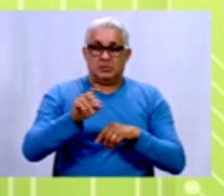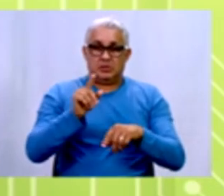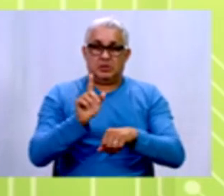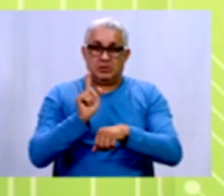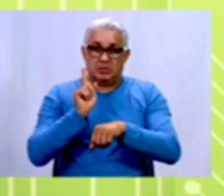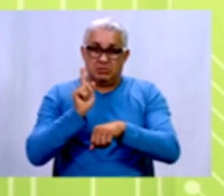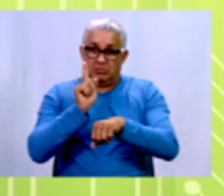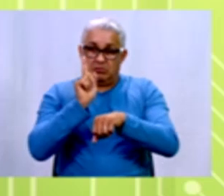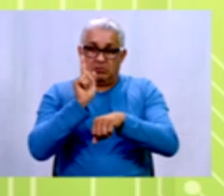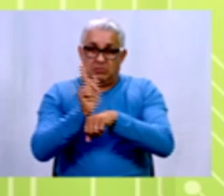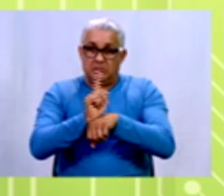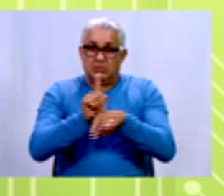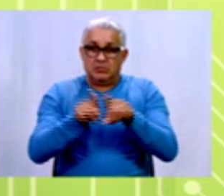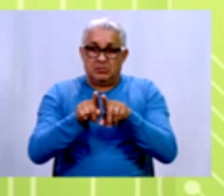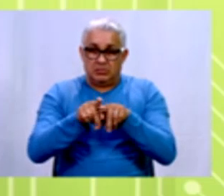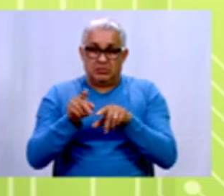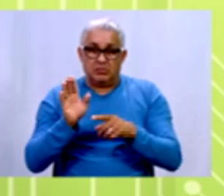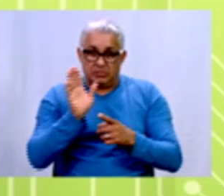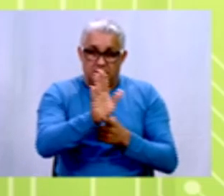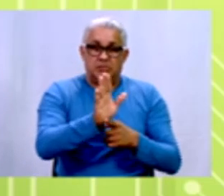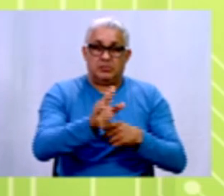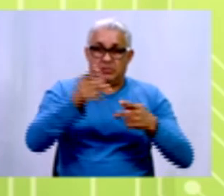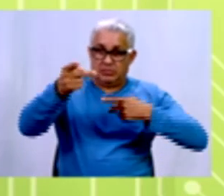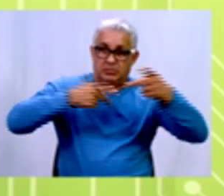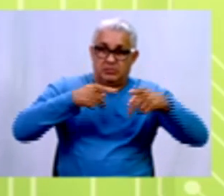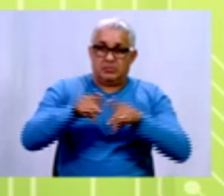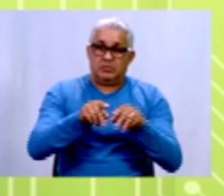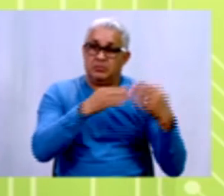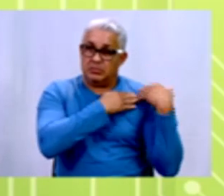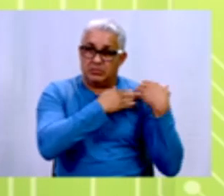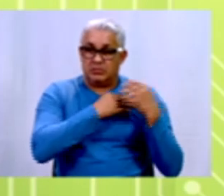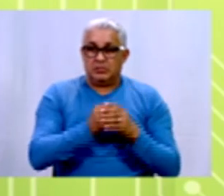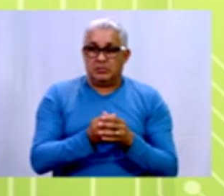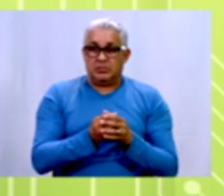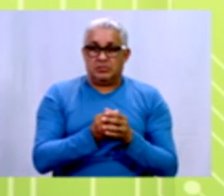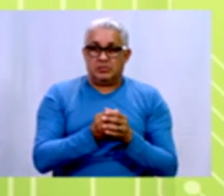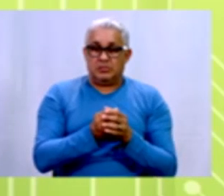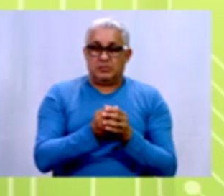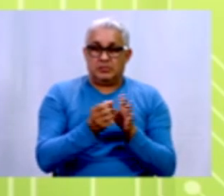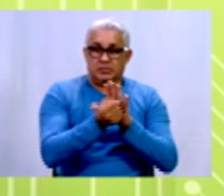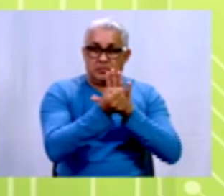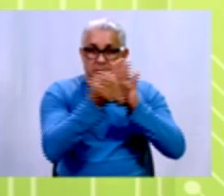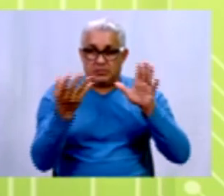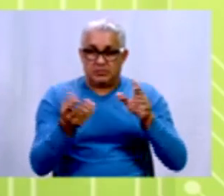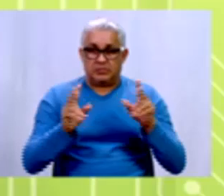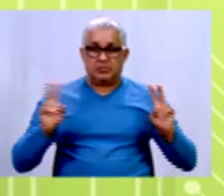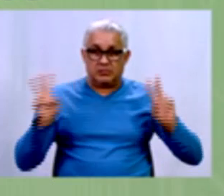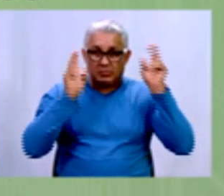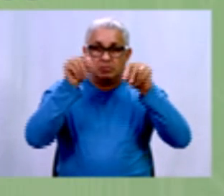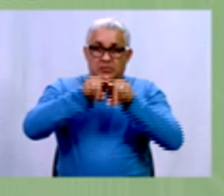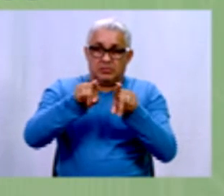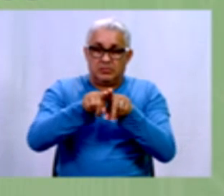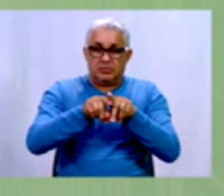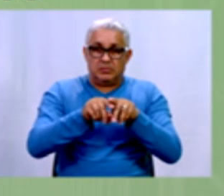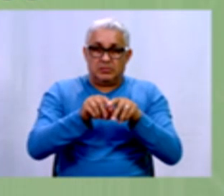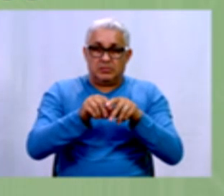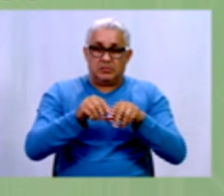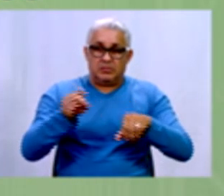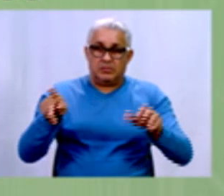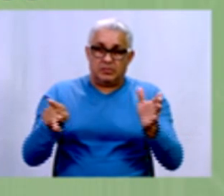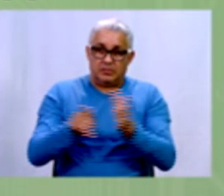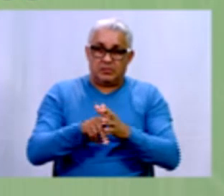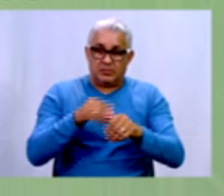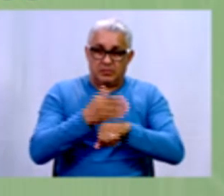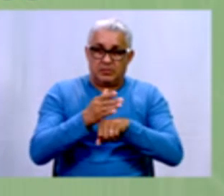projeto, é responsável pela aplicação dos valores e práticas do Scrum, né? Remove